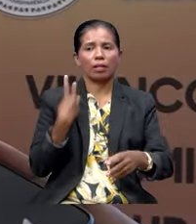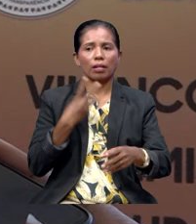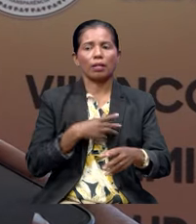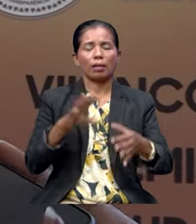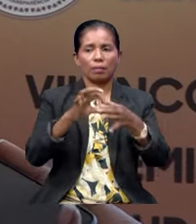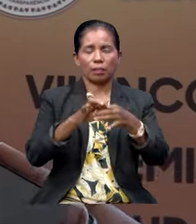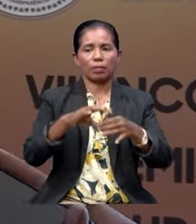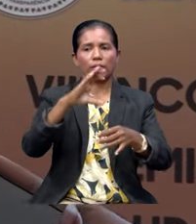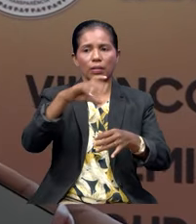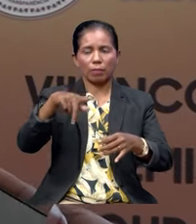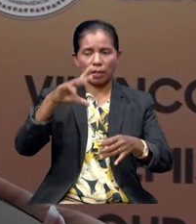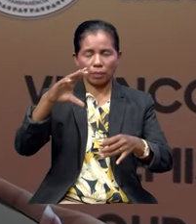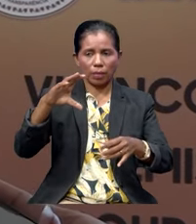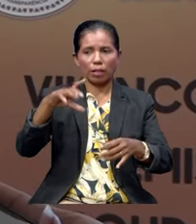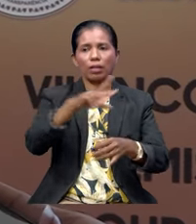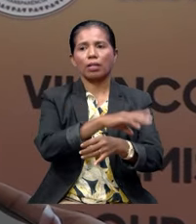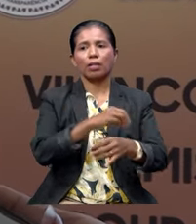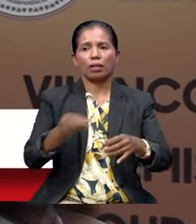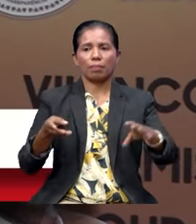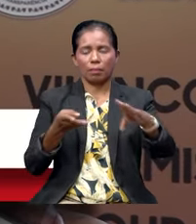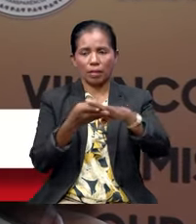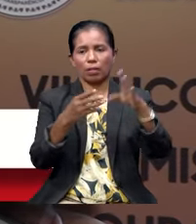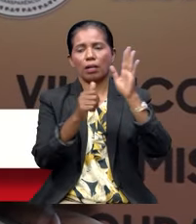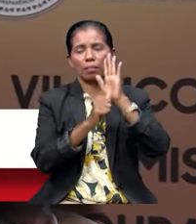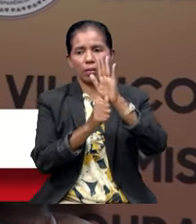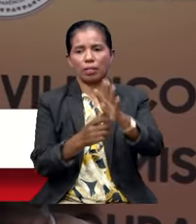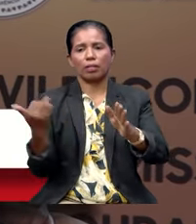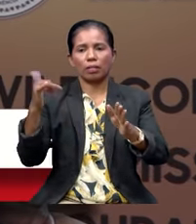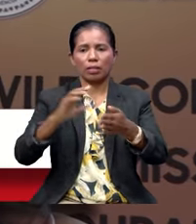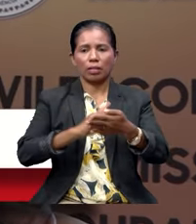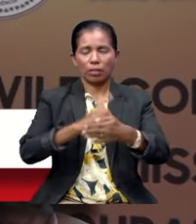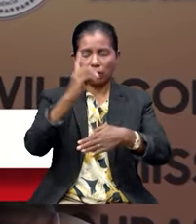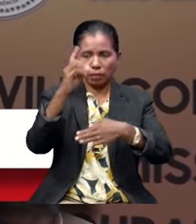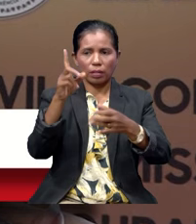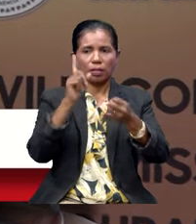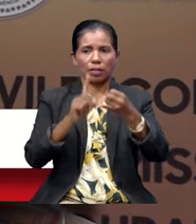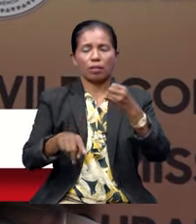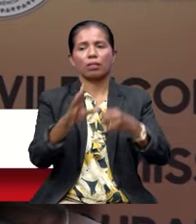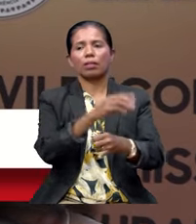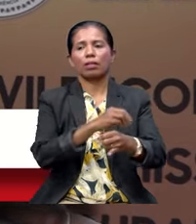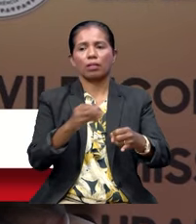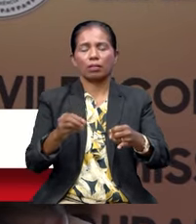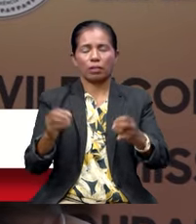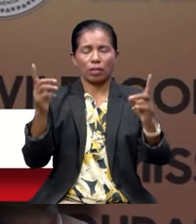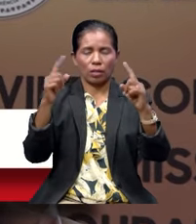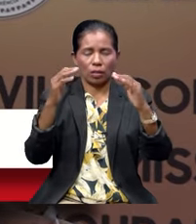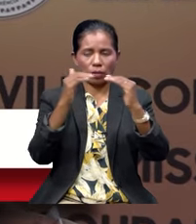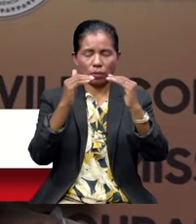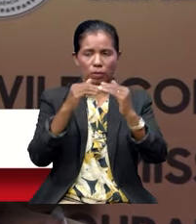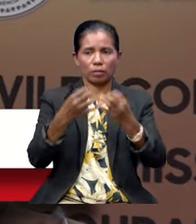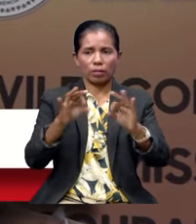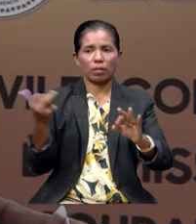CPLP, né? Cada banco apresenta Sirnia Desenvolvimento ICOS durante o último encontro.